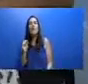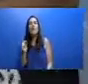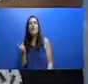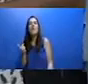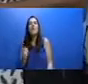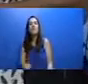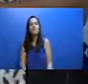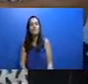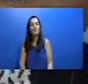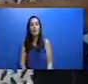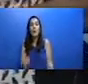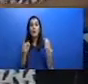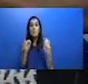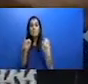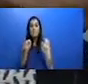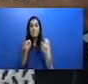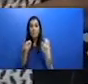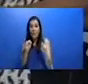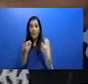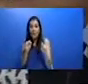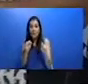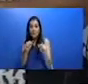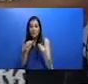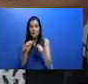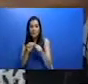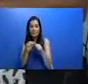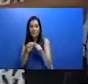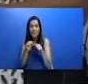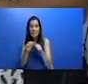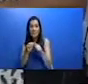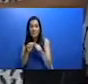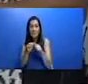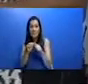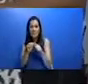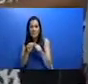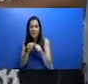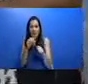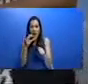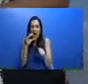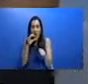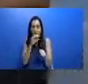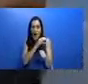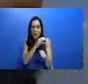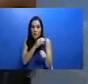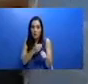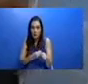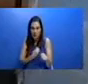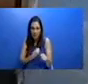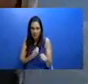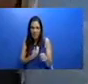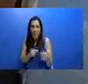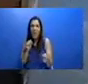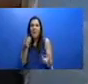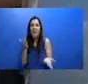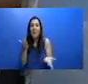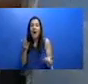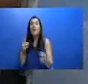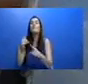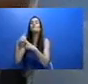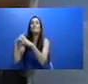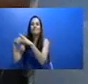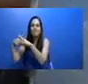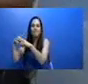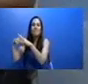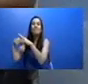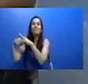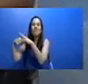tudo. Eu posso fazer, sabe aquela operação que agiliza a minha vida? Olha lá, é a multiplicação. Lembra que eu falei